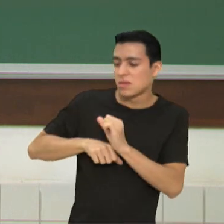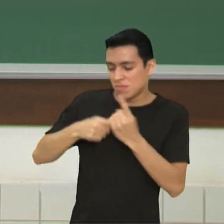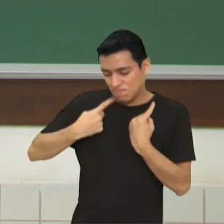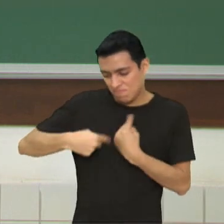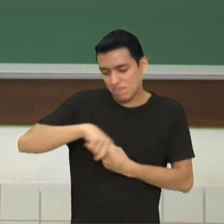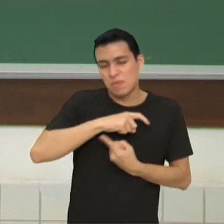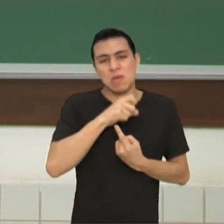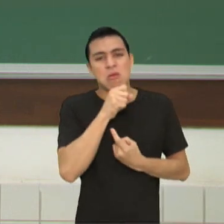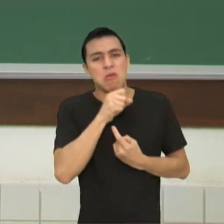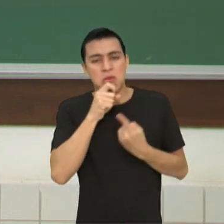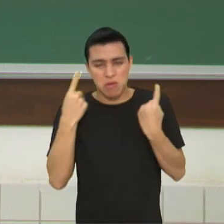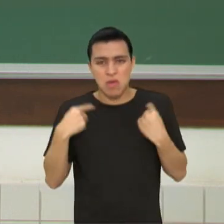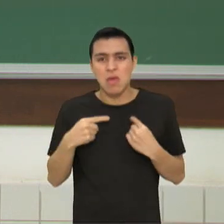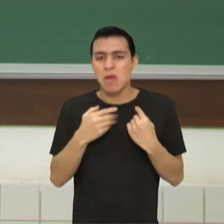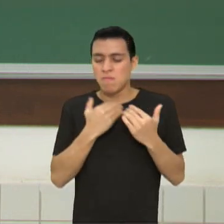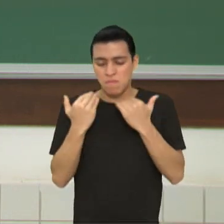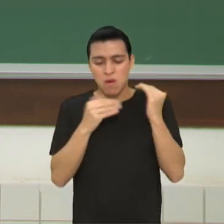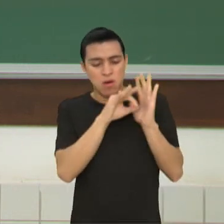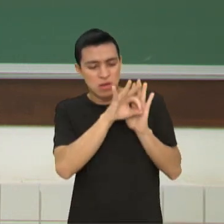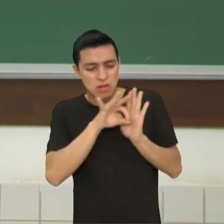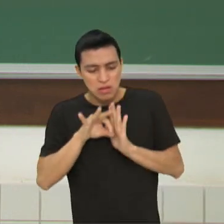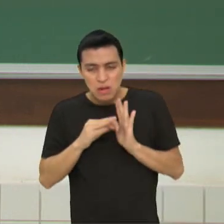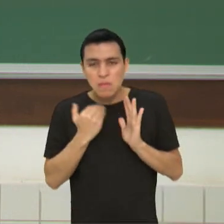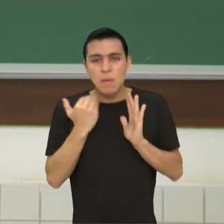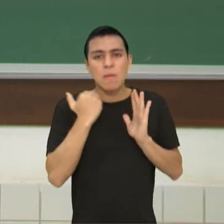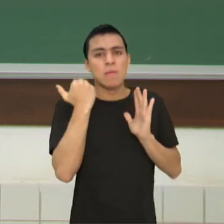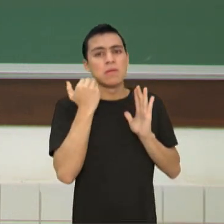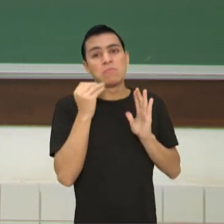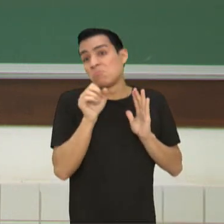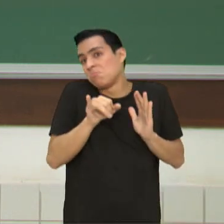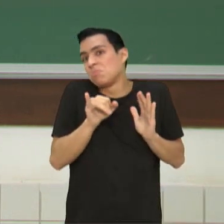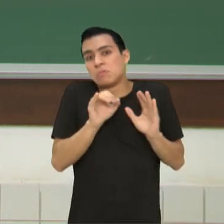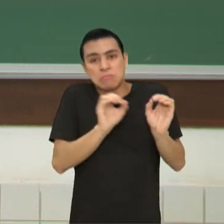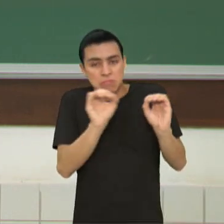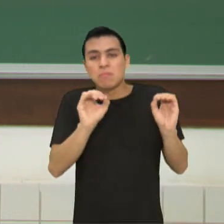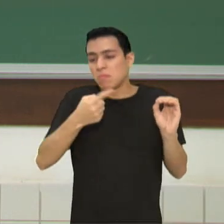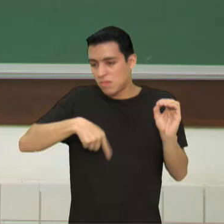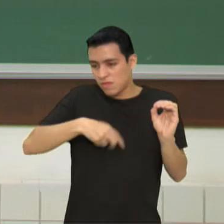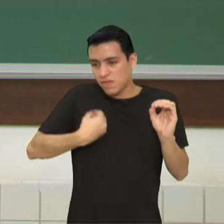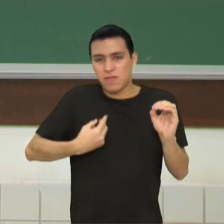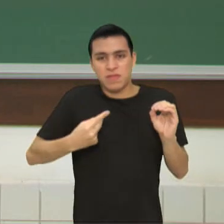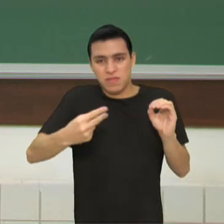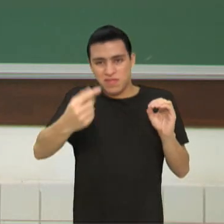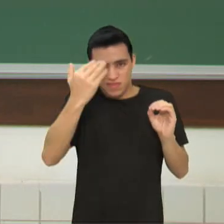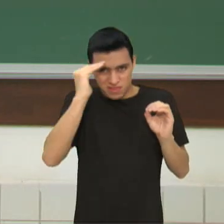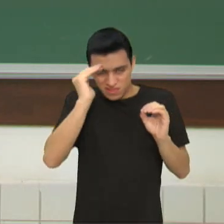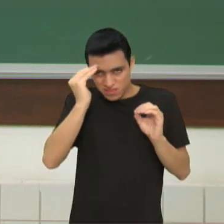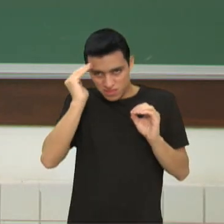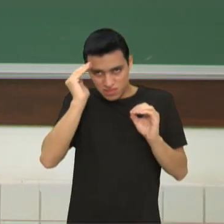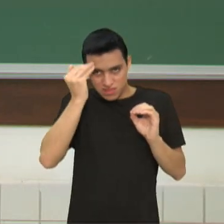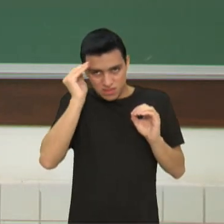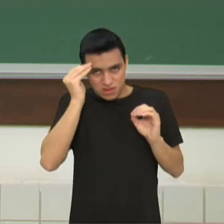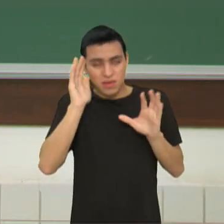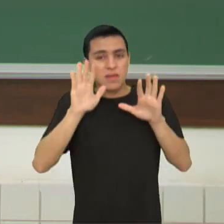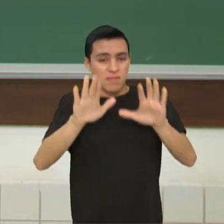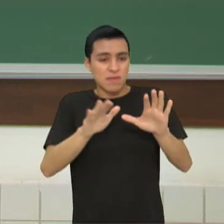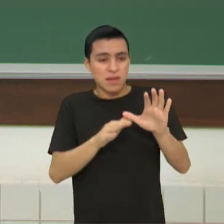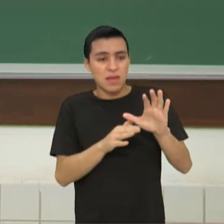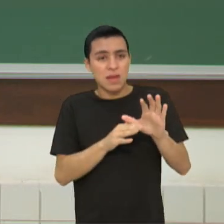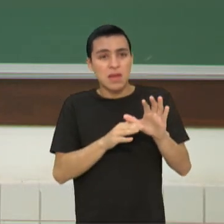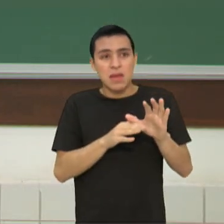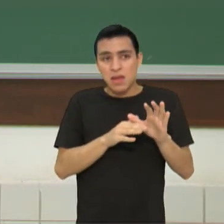livres e vai levar ao envelhecimento e morte celular. Senão viveremos para sempre. Entende? Porém,